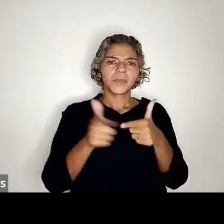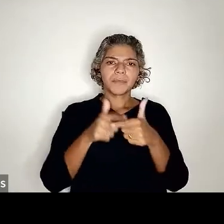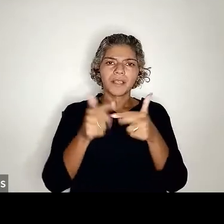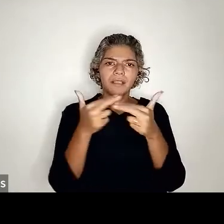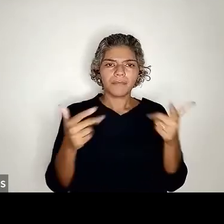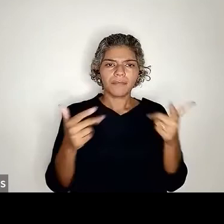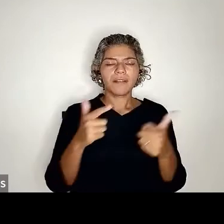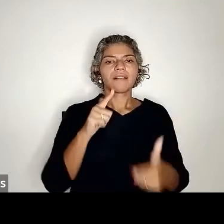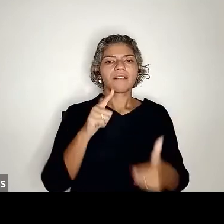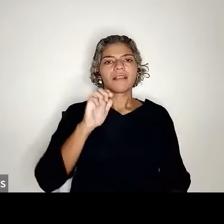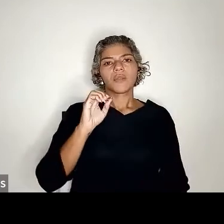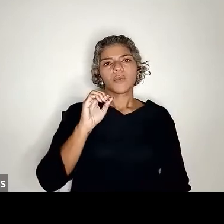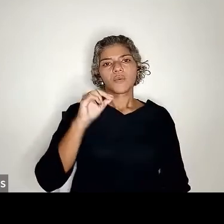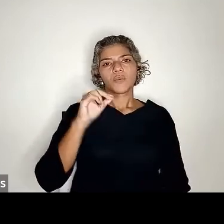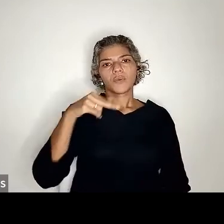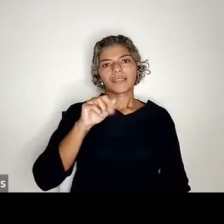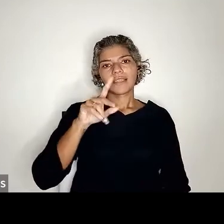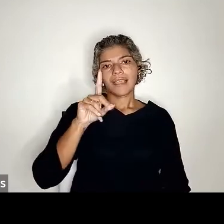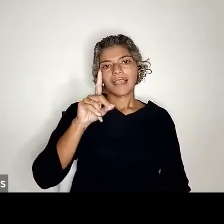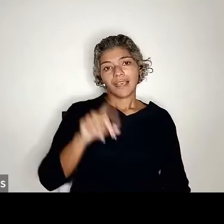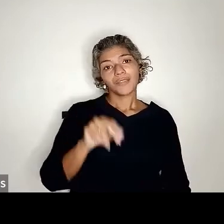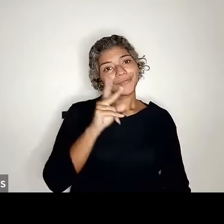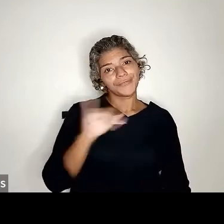plano B. Deixa eu ver se vai dar certo aqui.